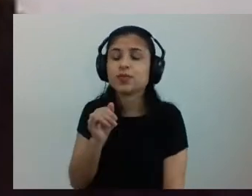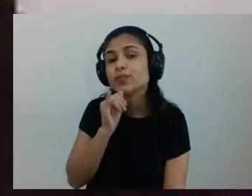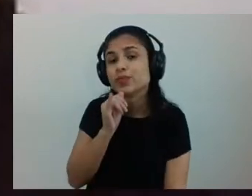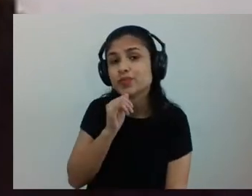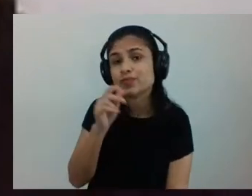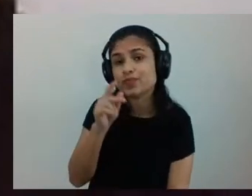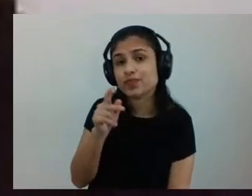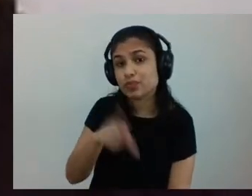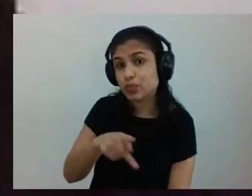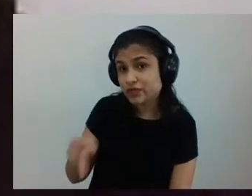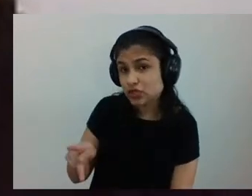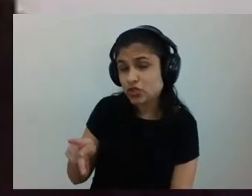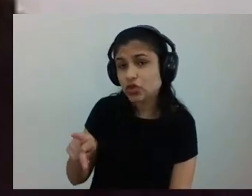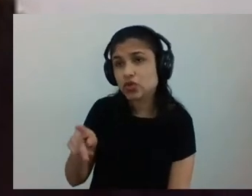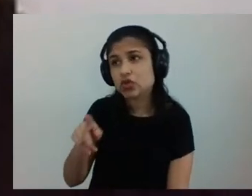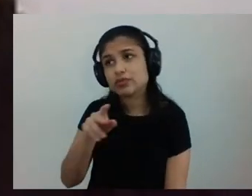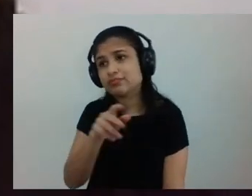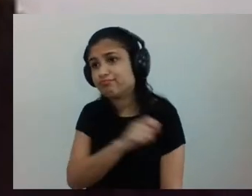docentes ou estudantes, ok?